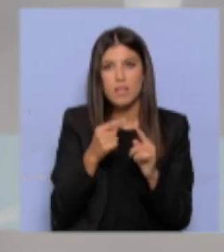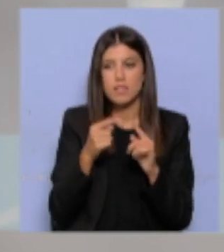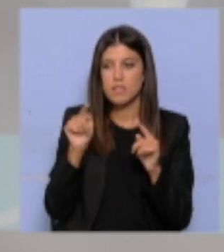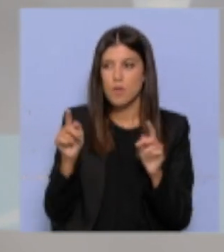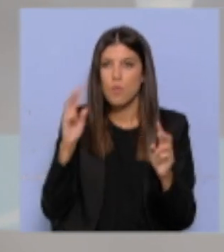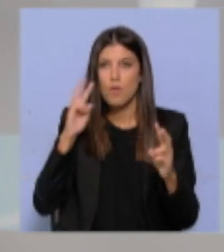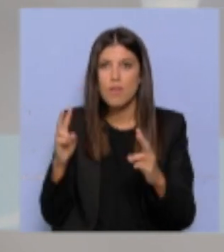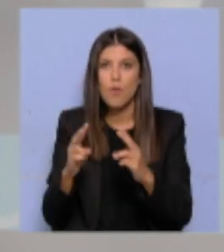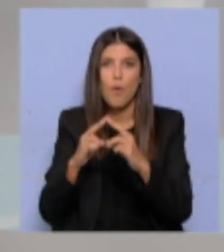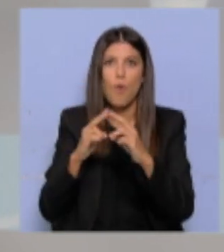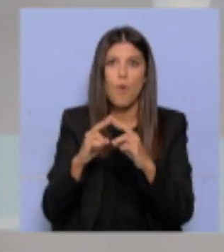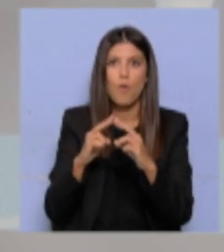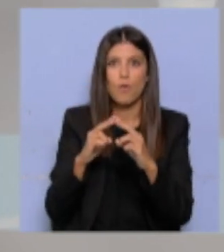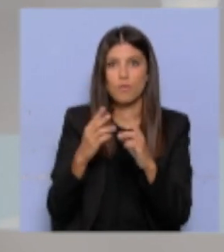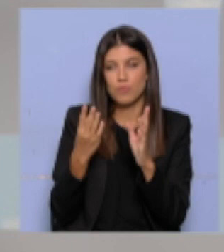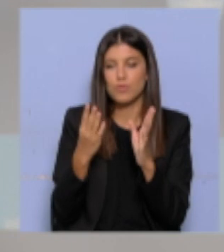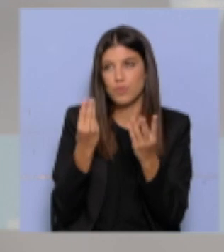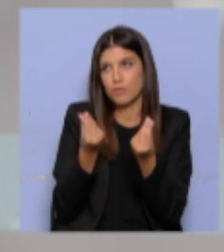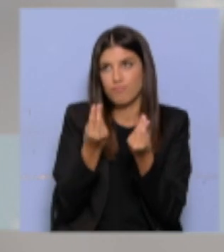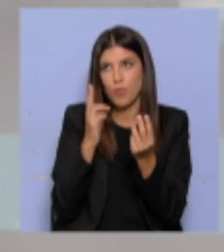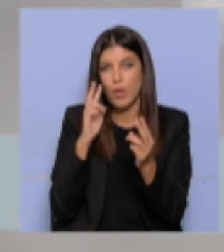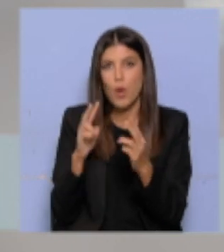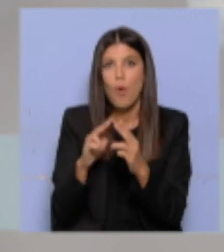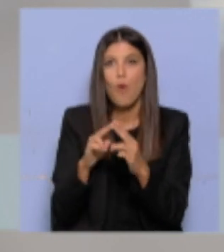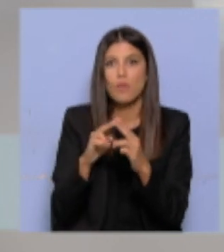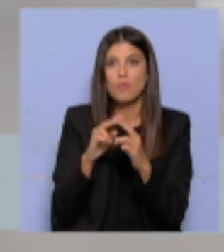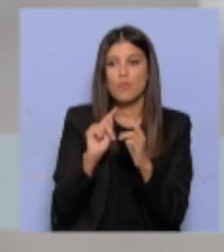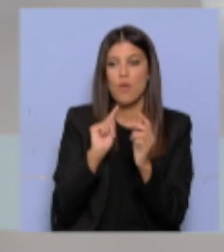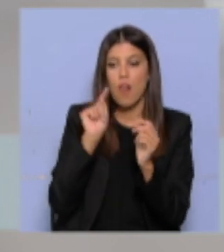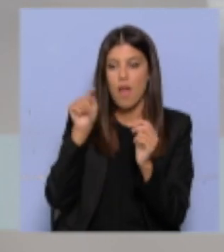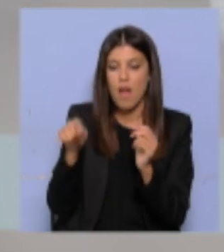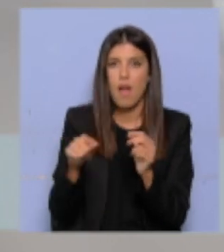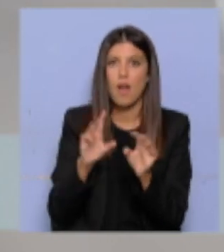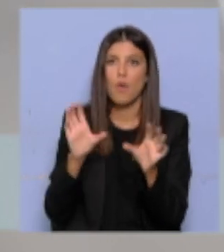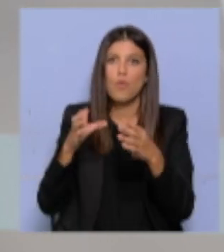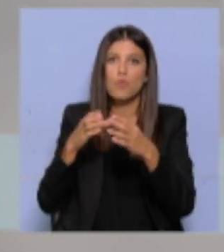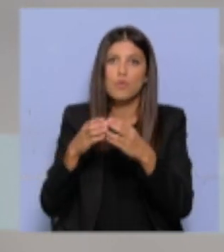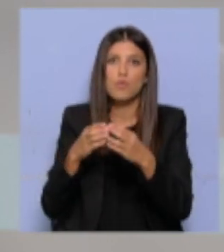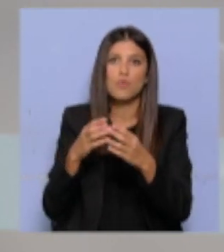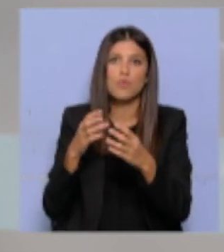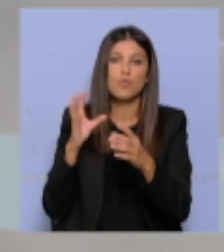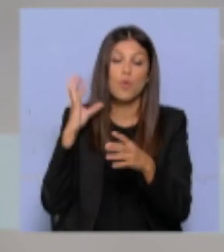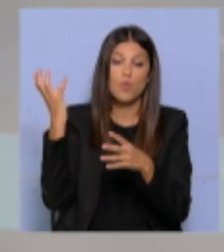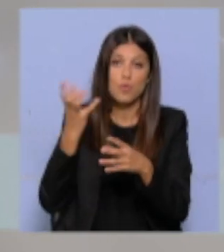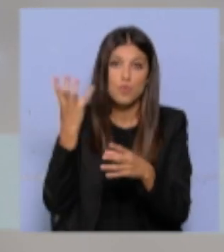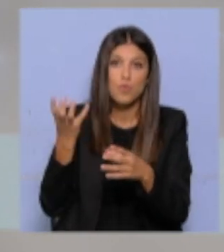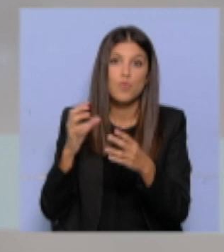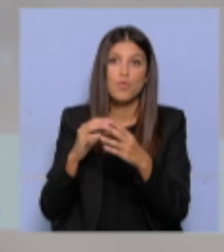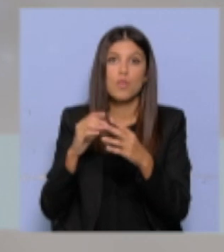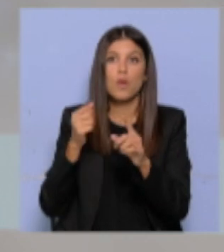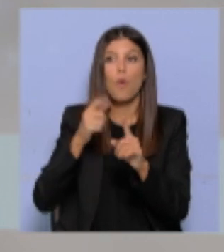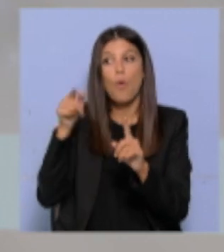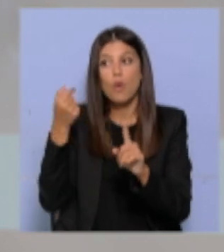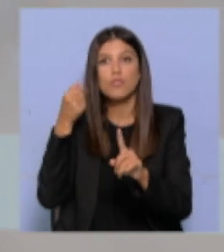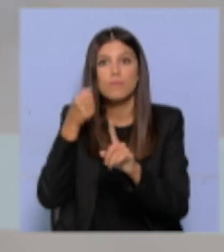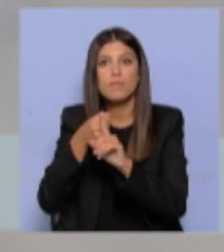encontro, se há realmente um verdadeiro encontro, esse encontro com a cultura, com os missionários que lá vivem, o